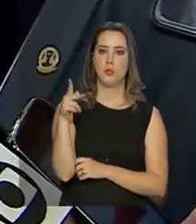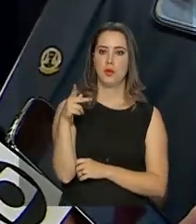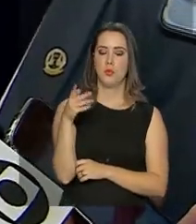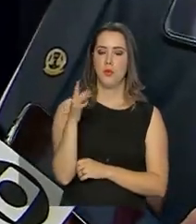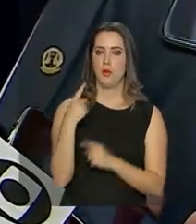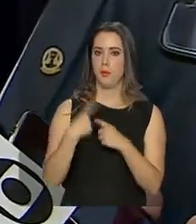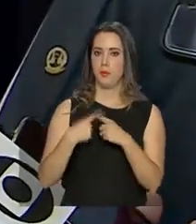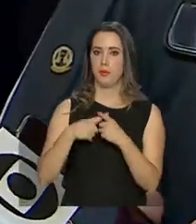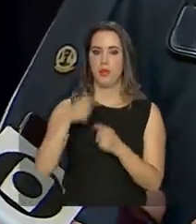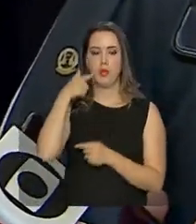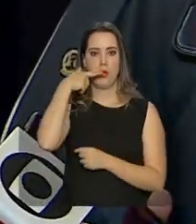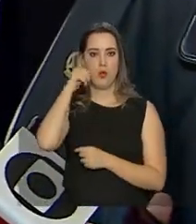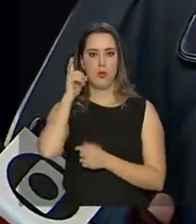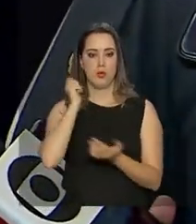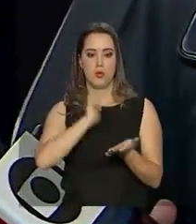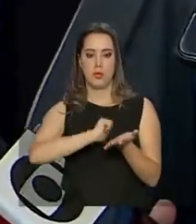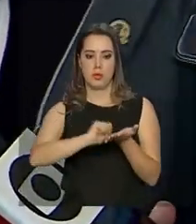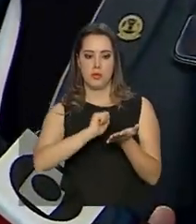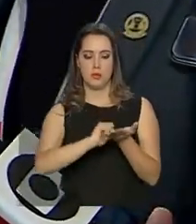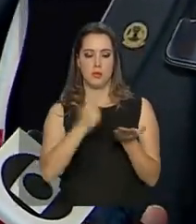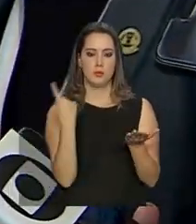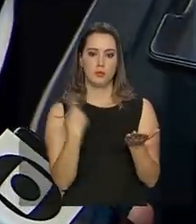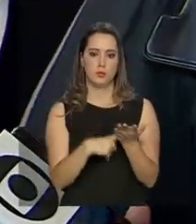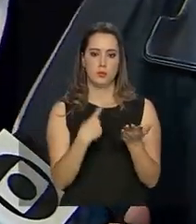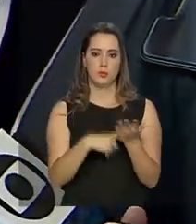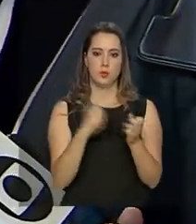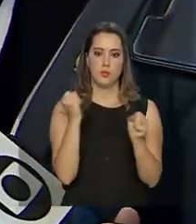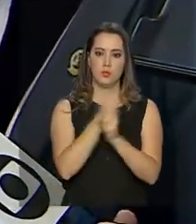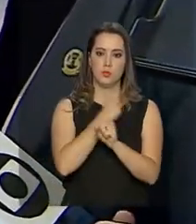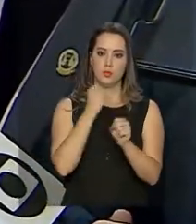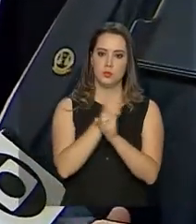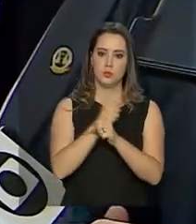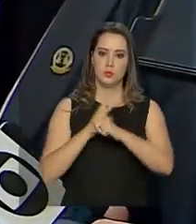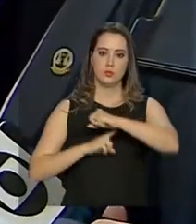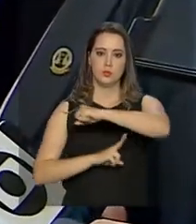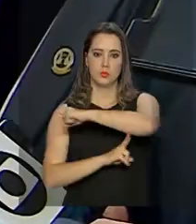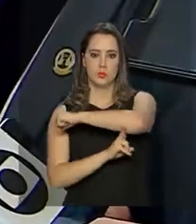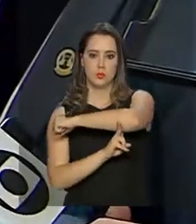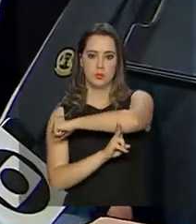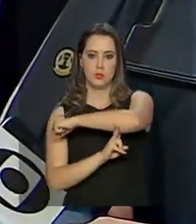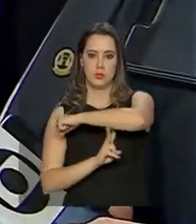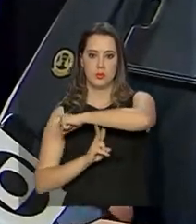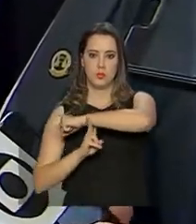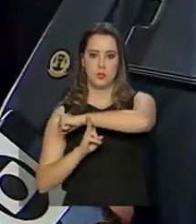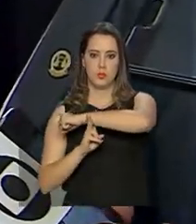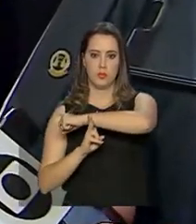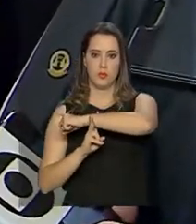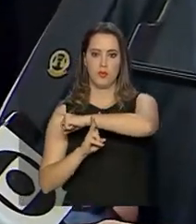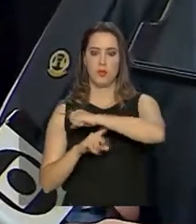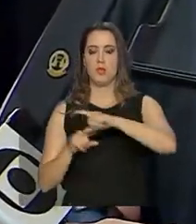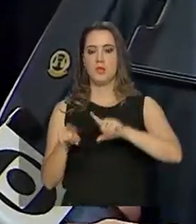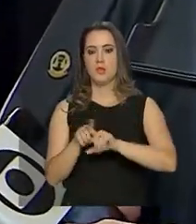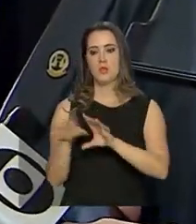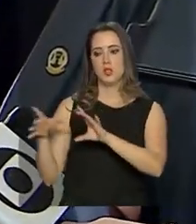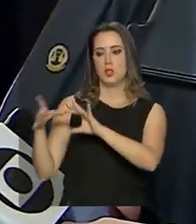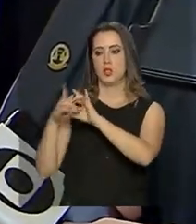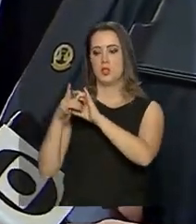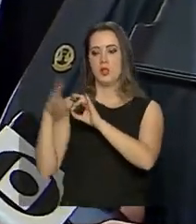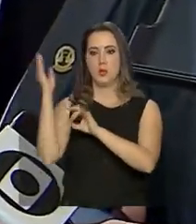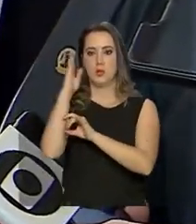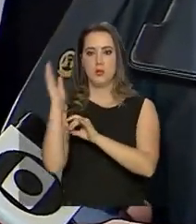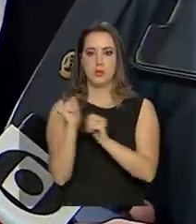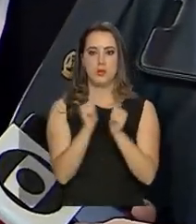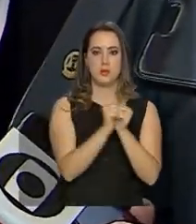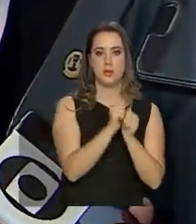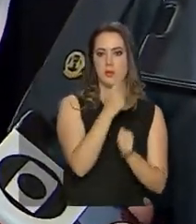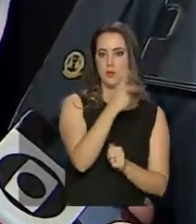nós eu assinei um tratado sobre a construção da ponte que liga porto murtinho a carmelo